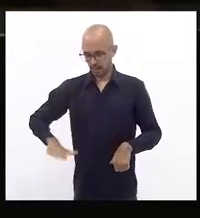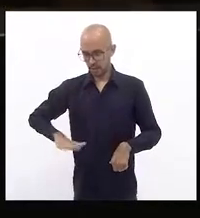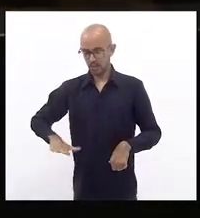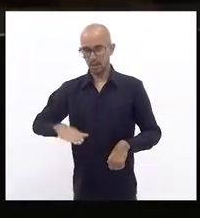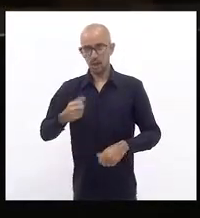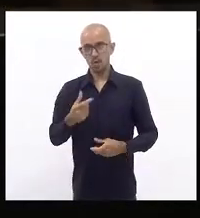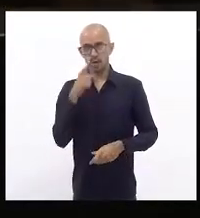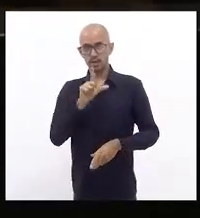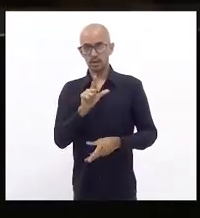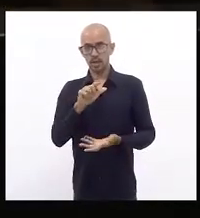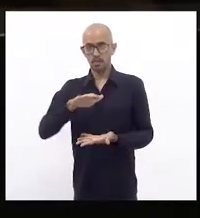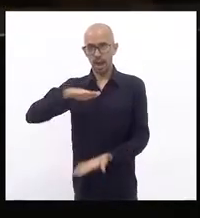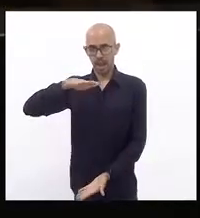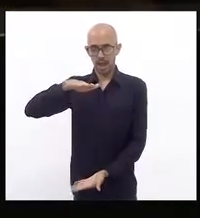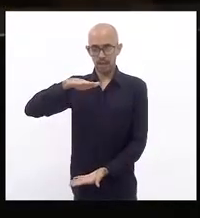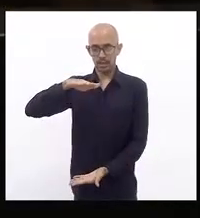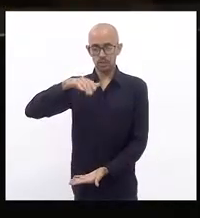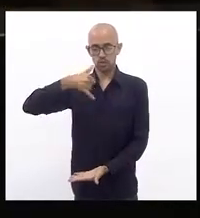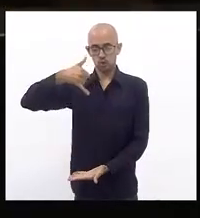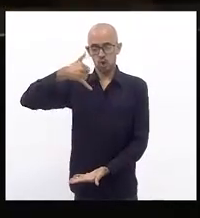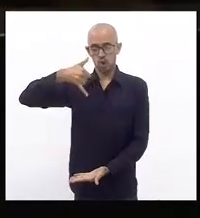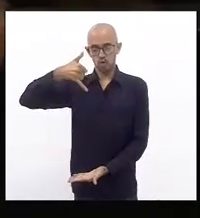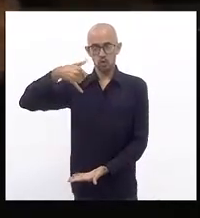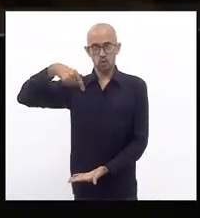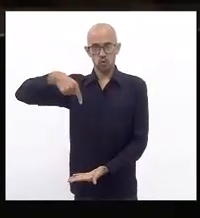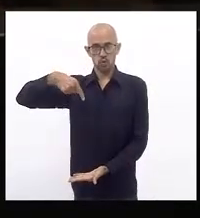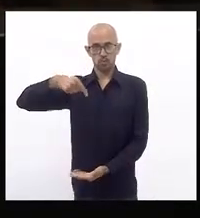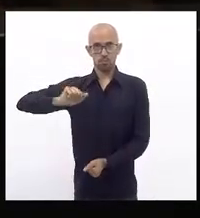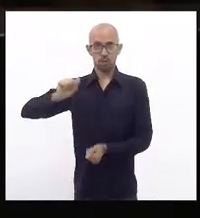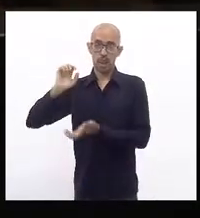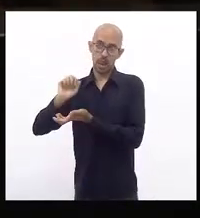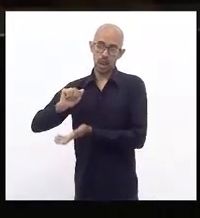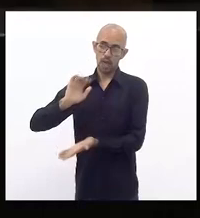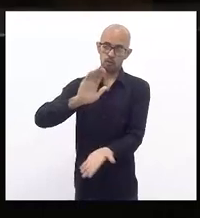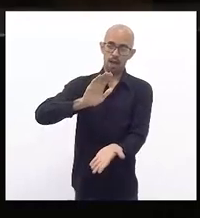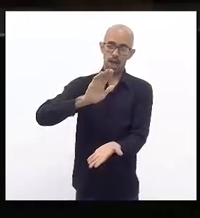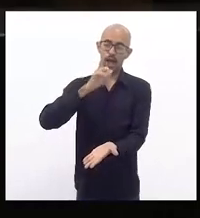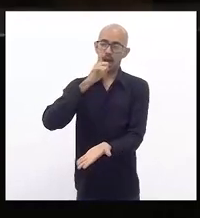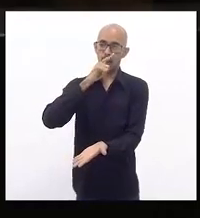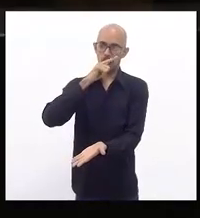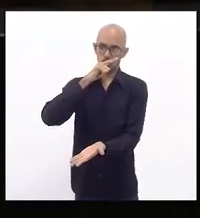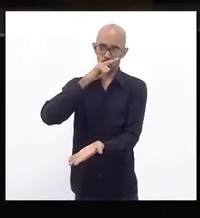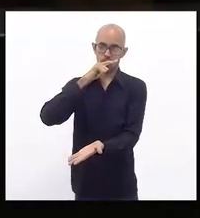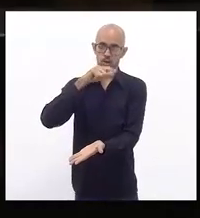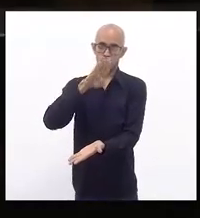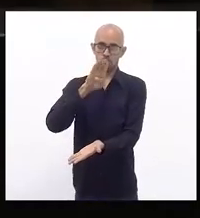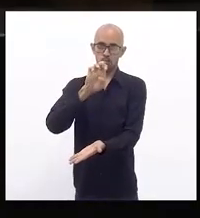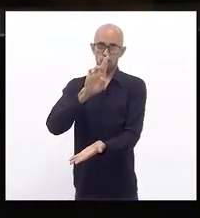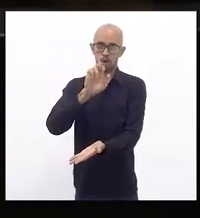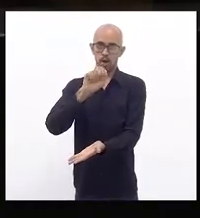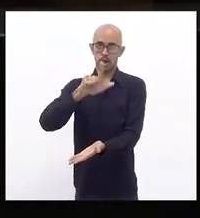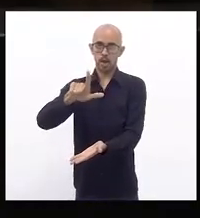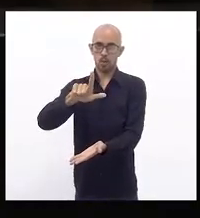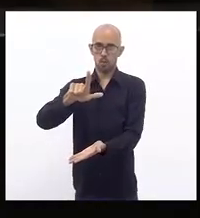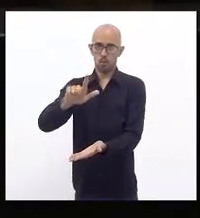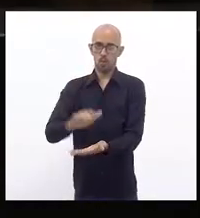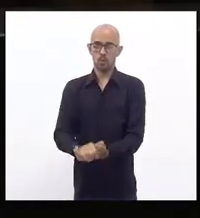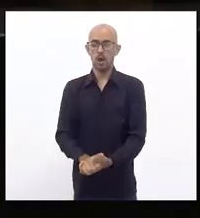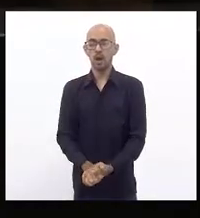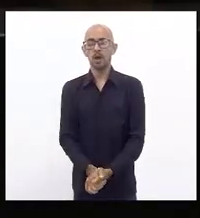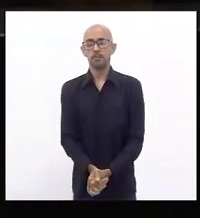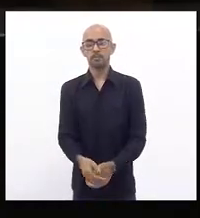de óleo, deputado Eliomar Coelho, para carregar água no Borel. E a gente sabe que a